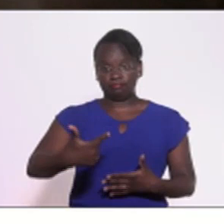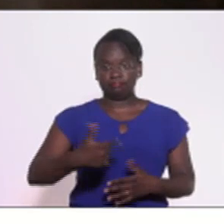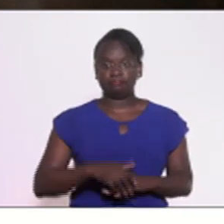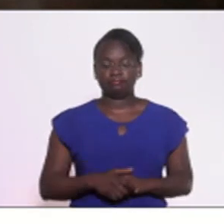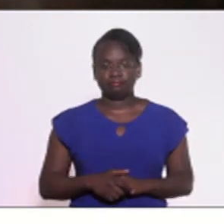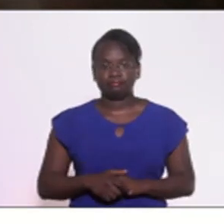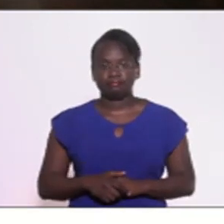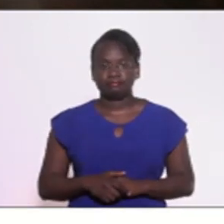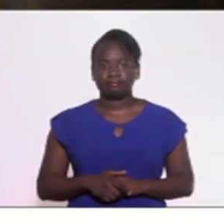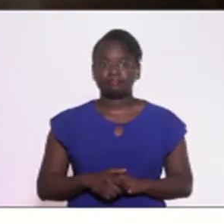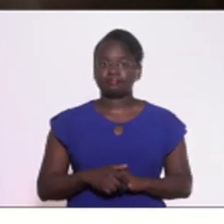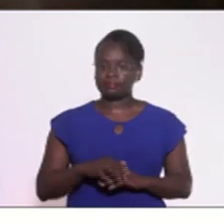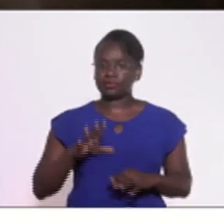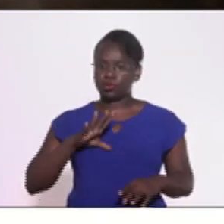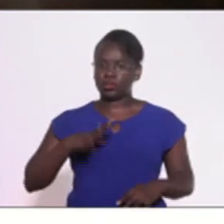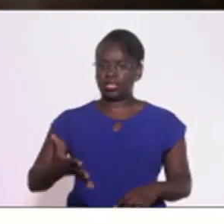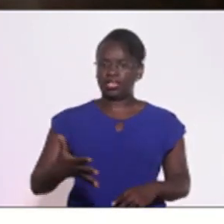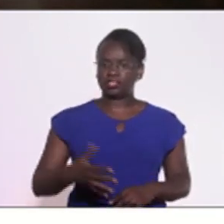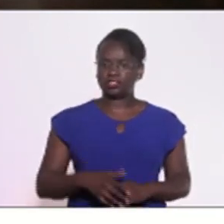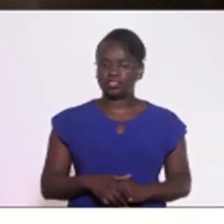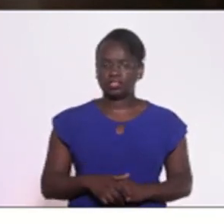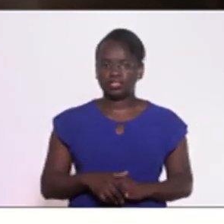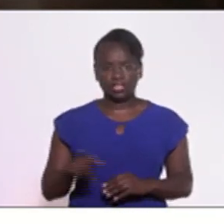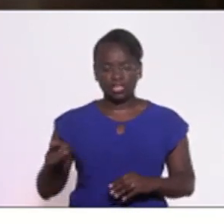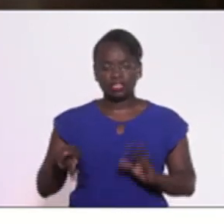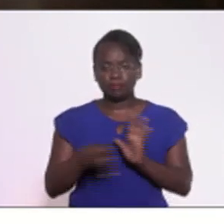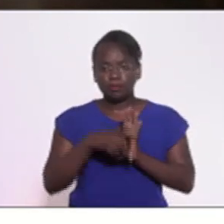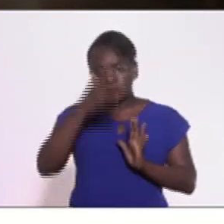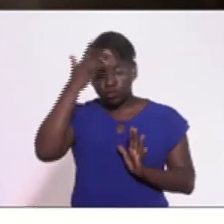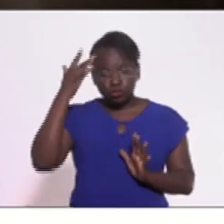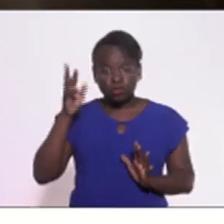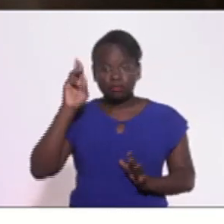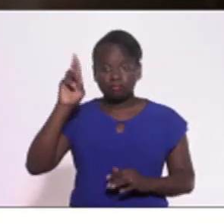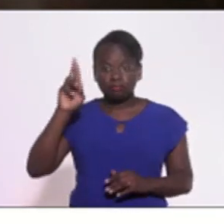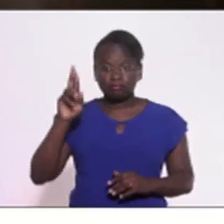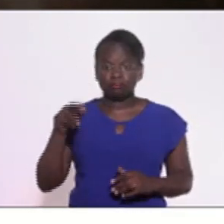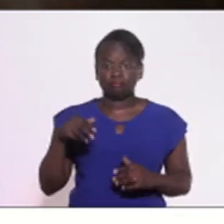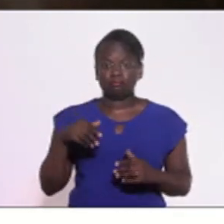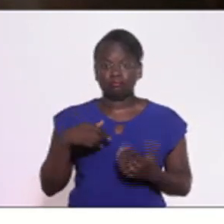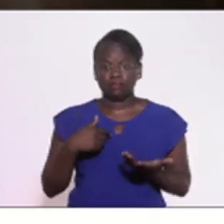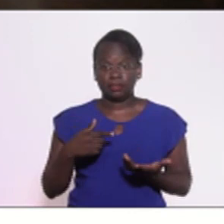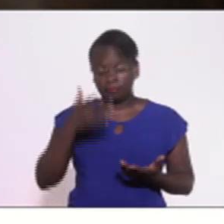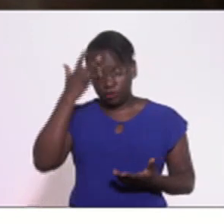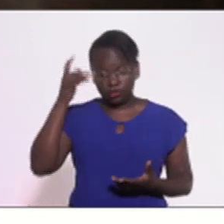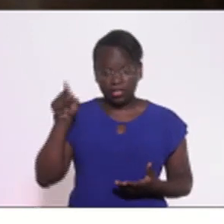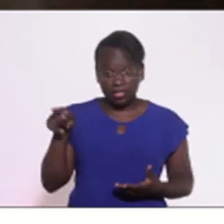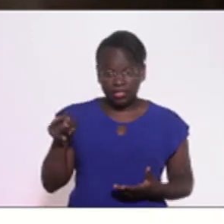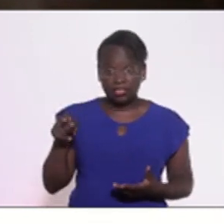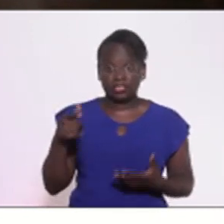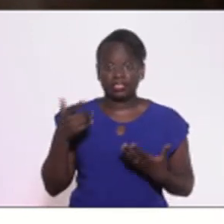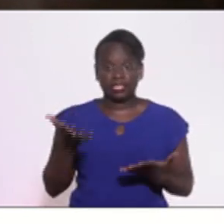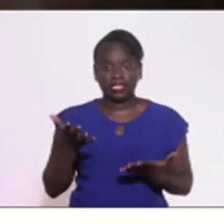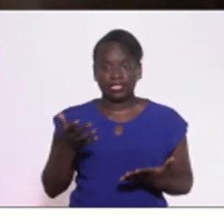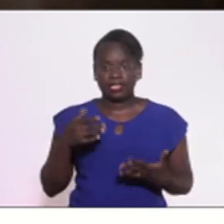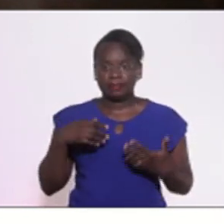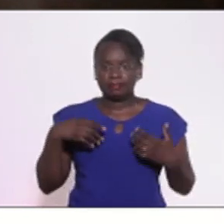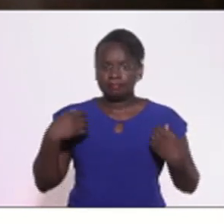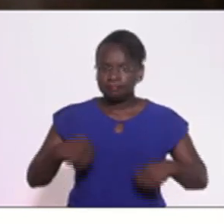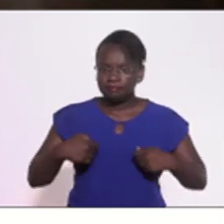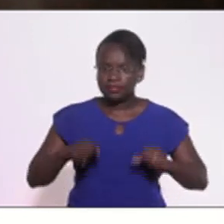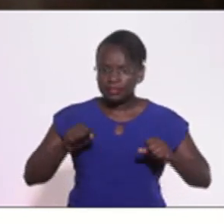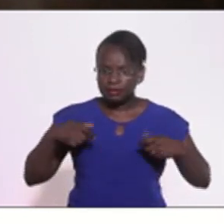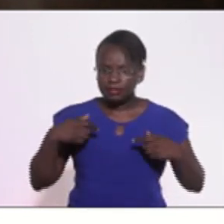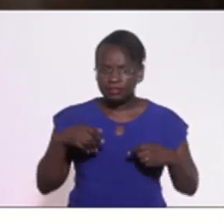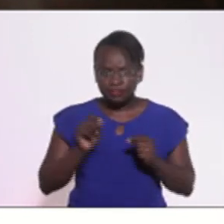Gomlewski. Audácia, tendência que dirige e incita o indivíduo a temerariamente